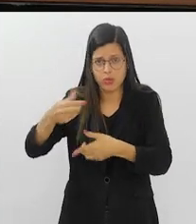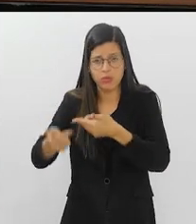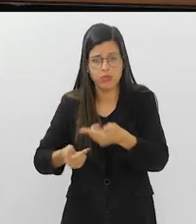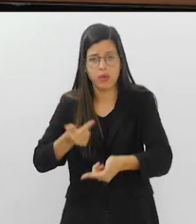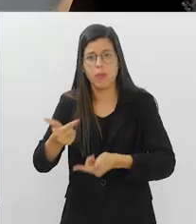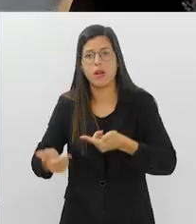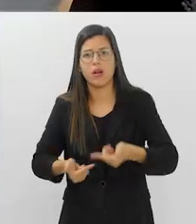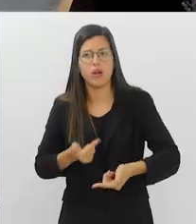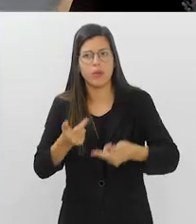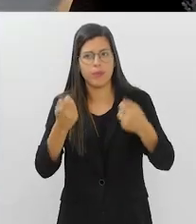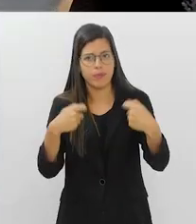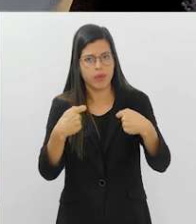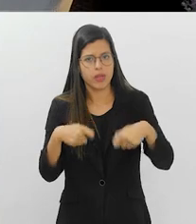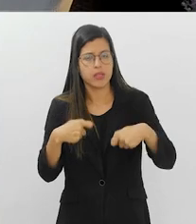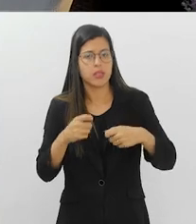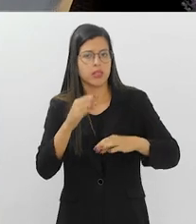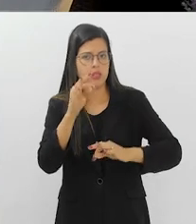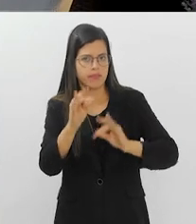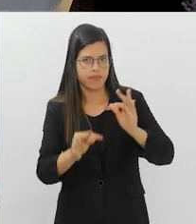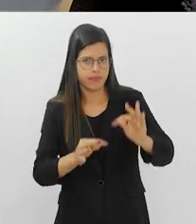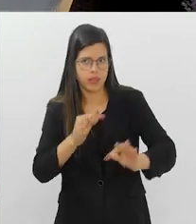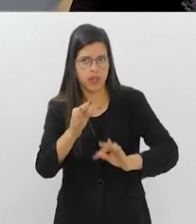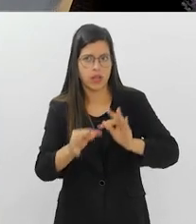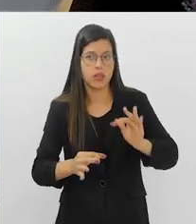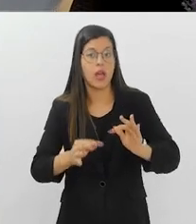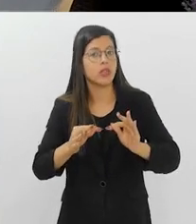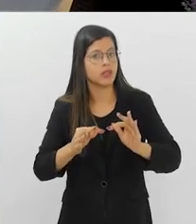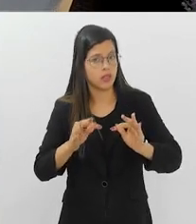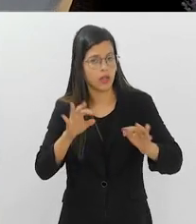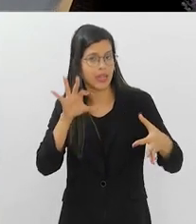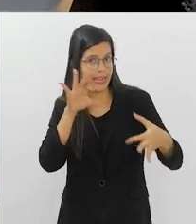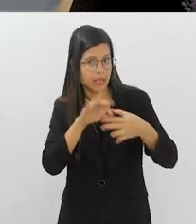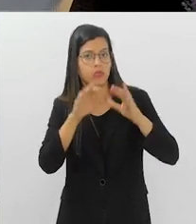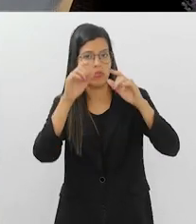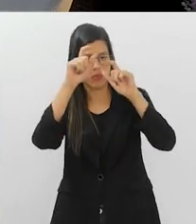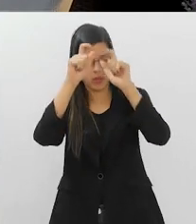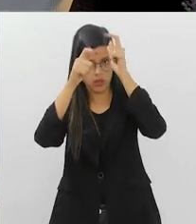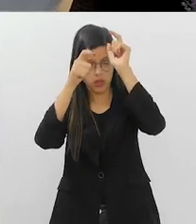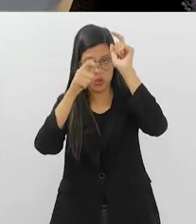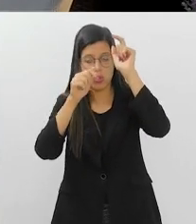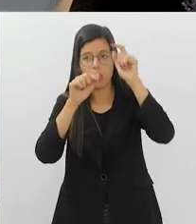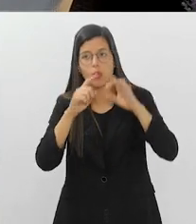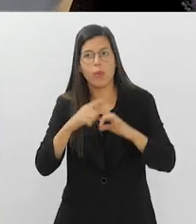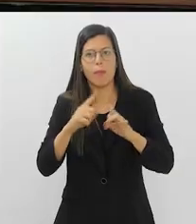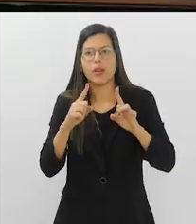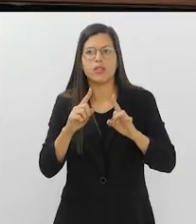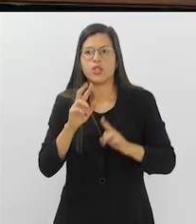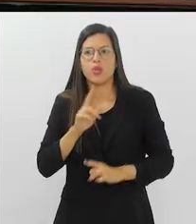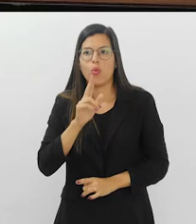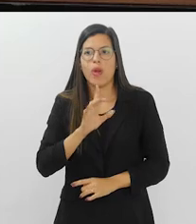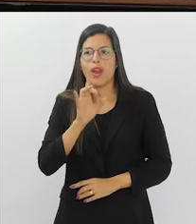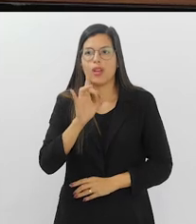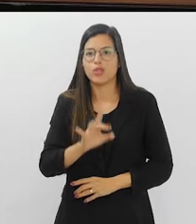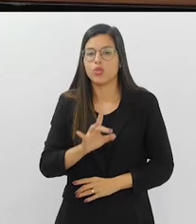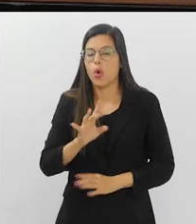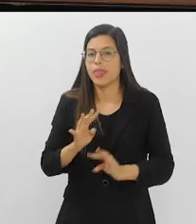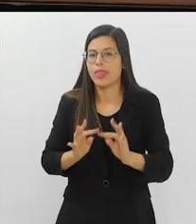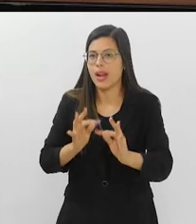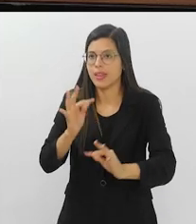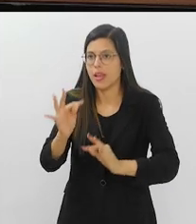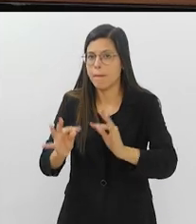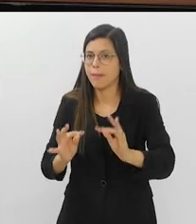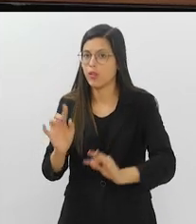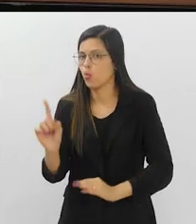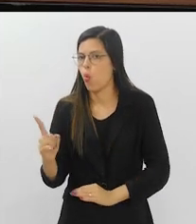Então, é uma questão que precisa ser tratada nessa lógica do transtorno, só que não depende exclusivamente do tratamento do